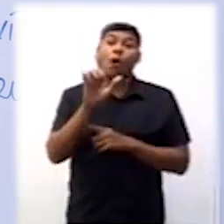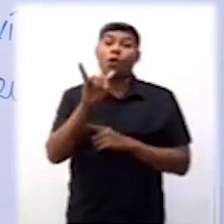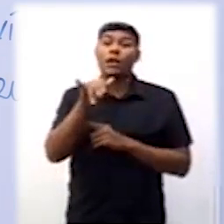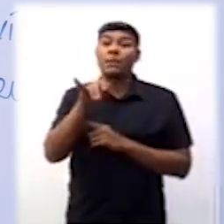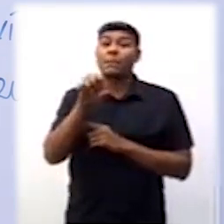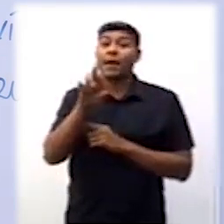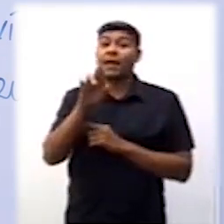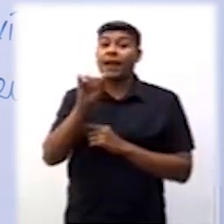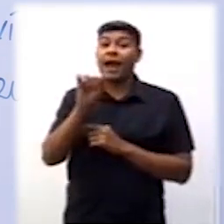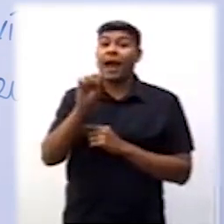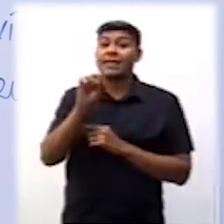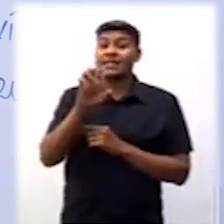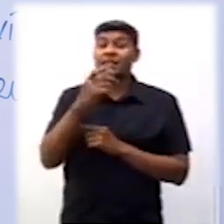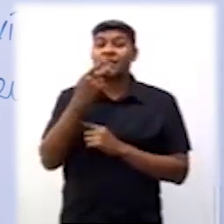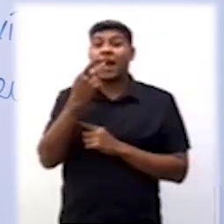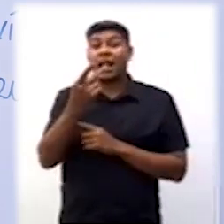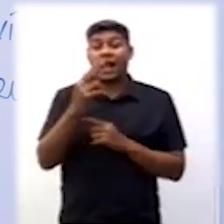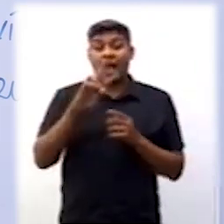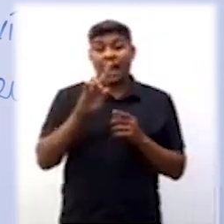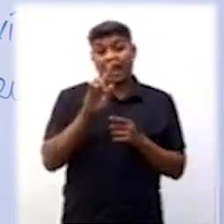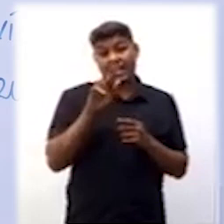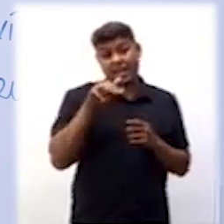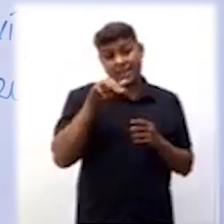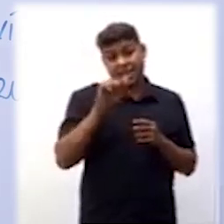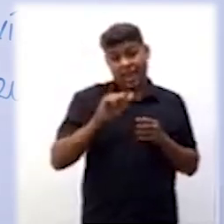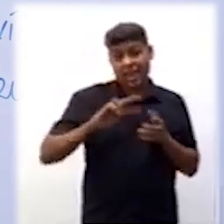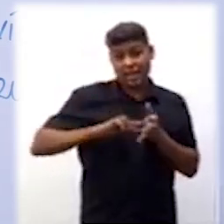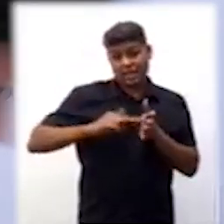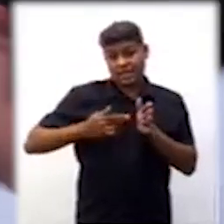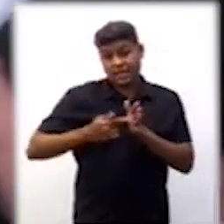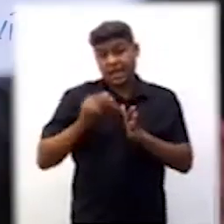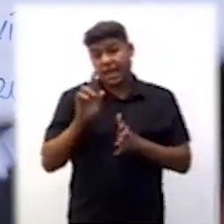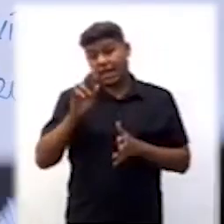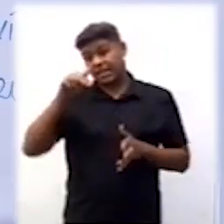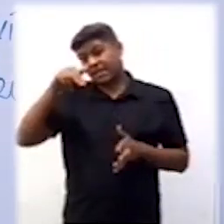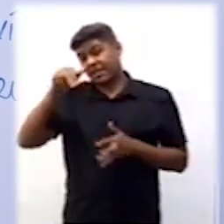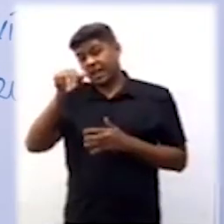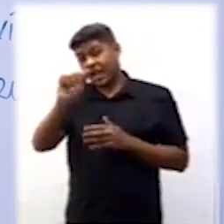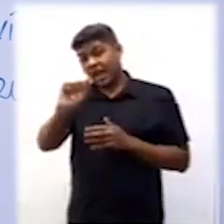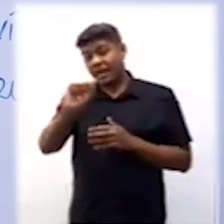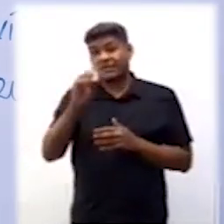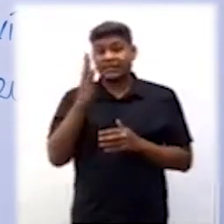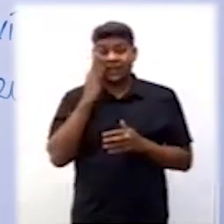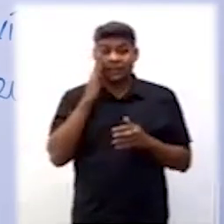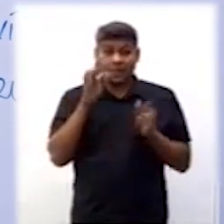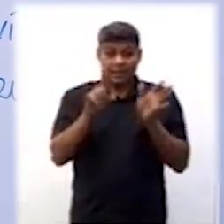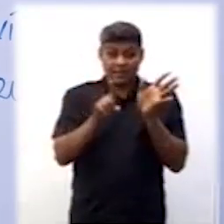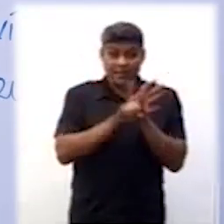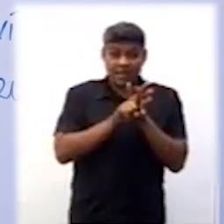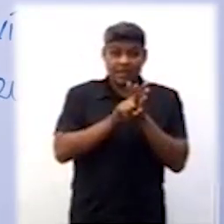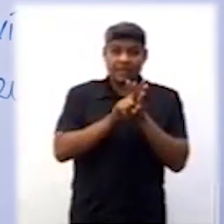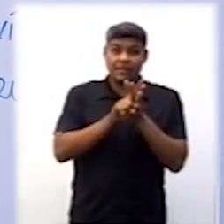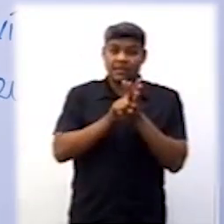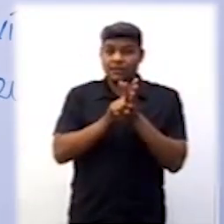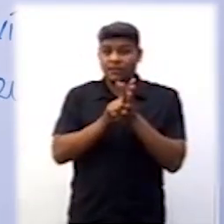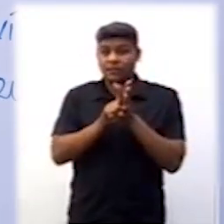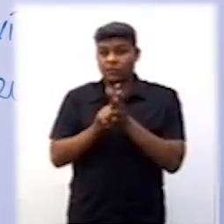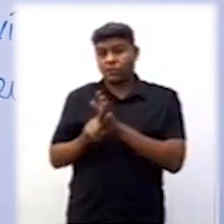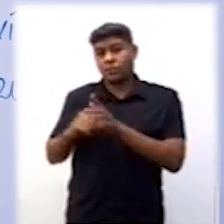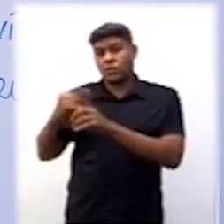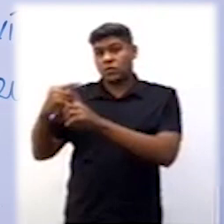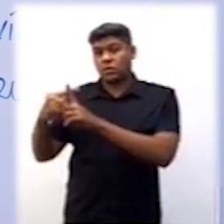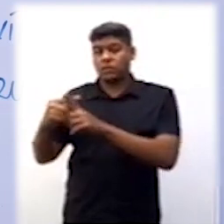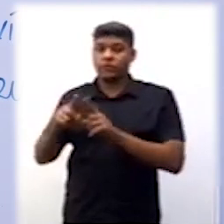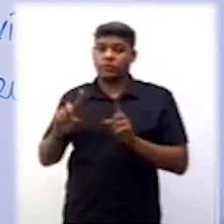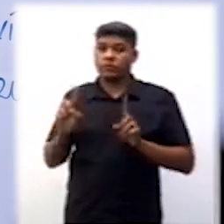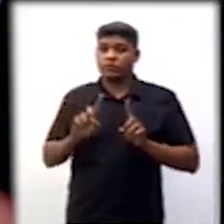que faz de RNA para RNA, tá? Então, RNA para RNA. Então, seria, no caso aqui, negativo para positivo. Não. Então